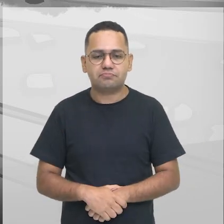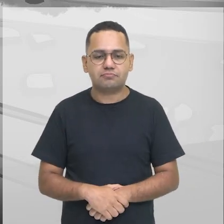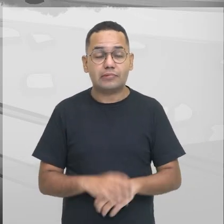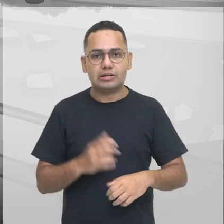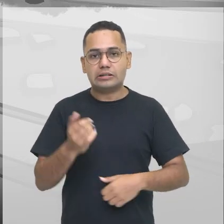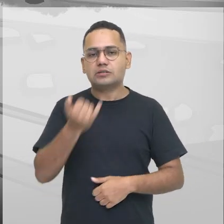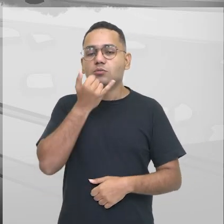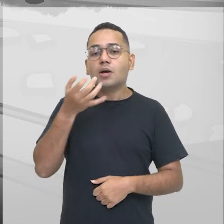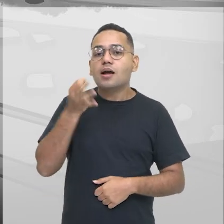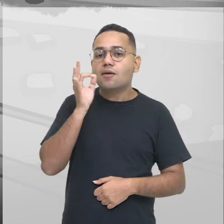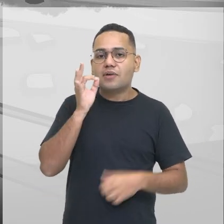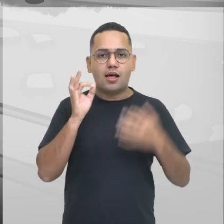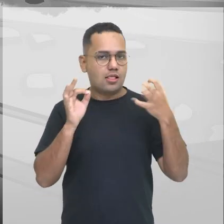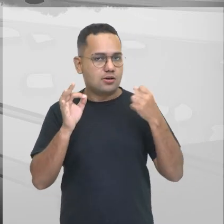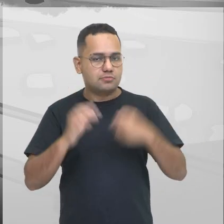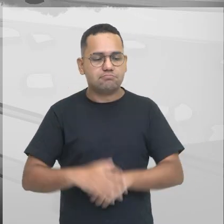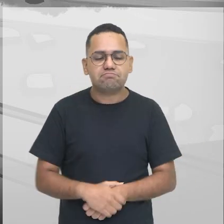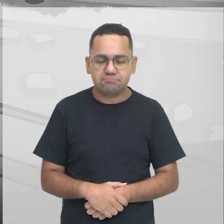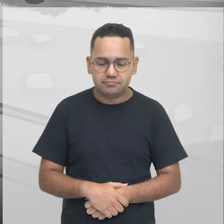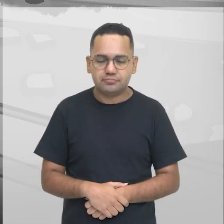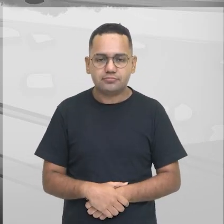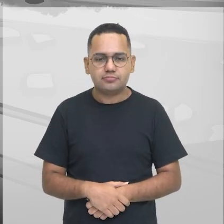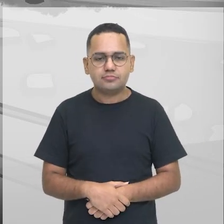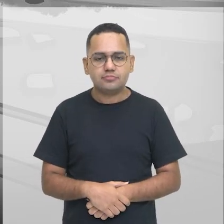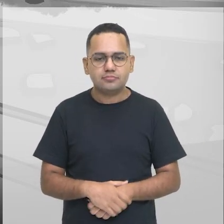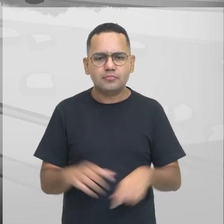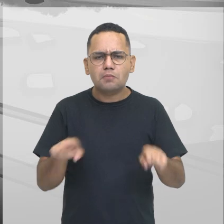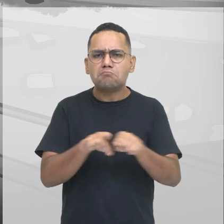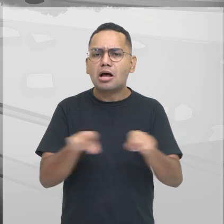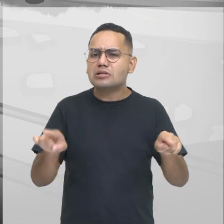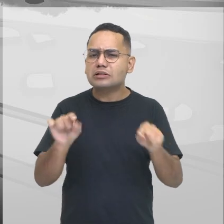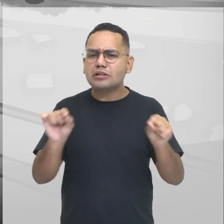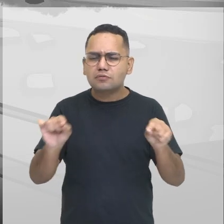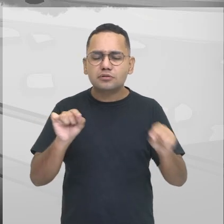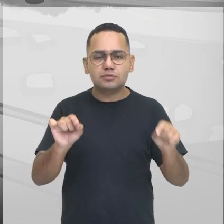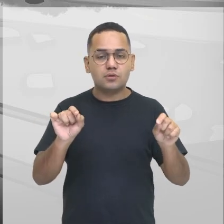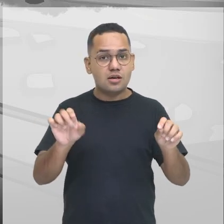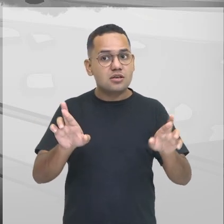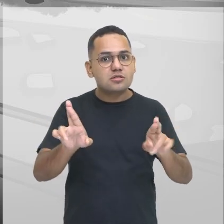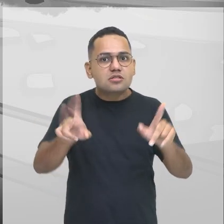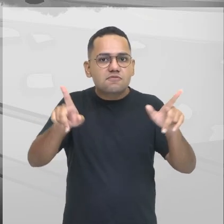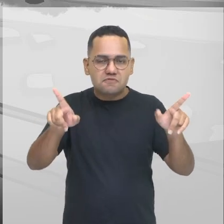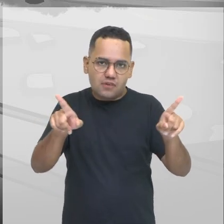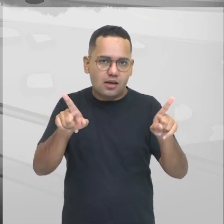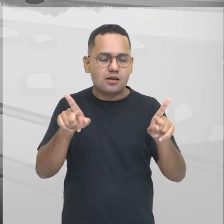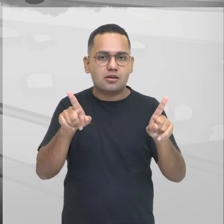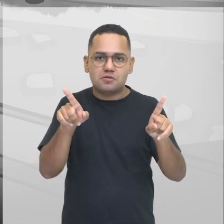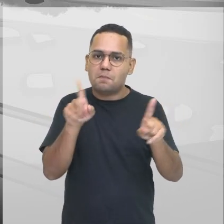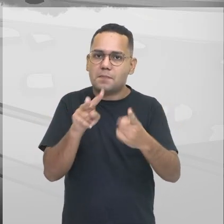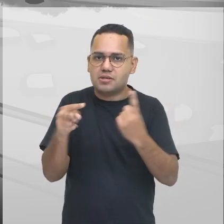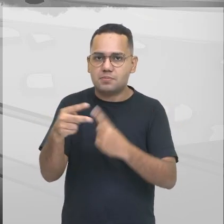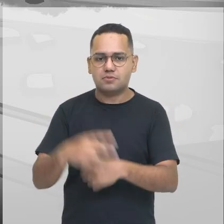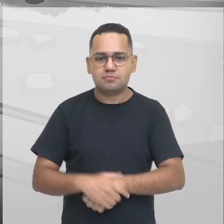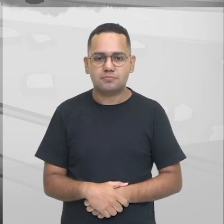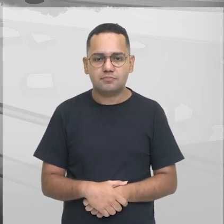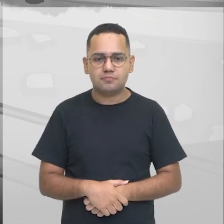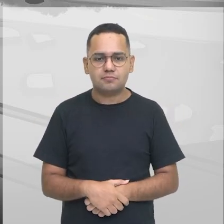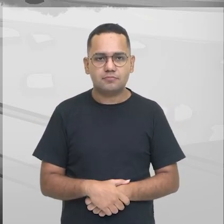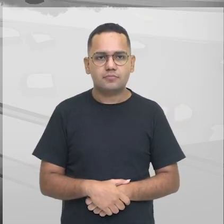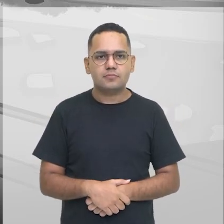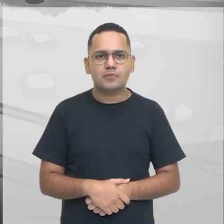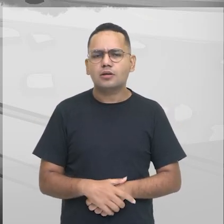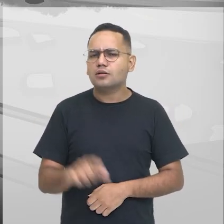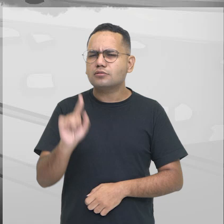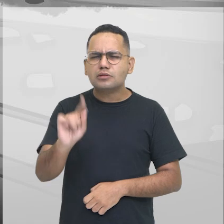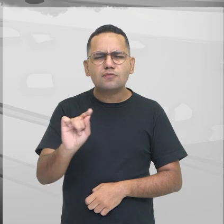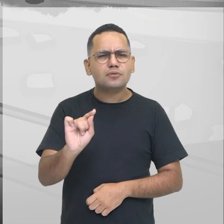uma revolução, ou seja, uma quebra de paradigmas. De certa forma, foi o fim da República Velha, como a